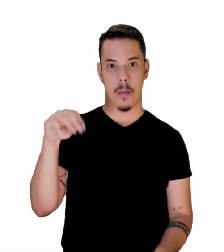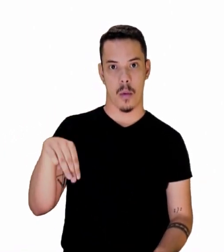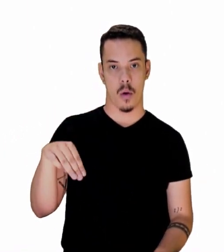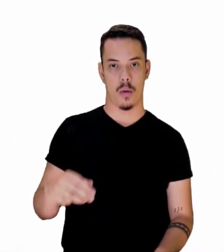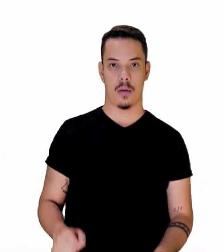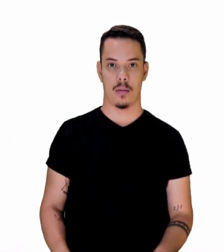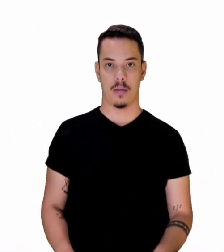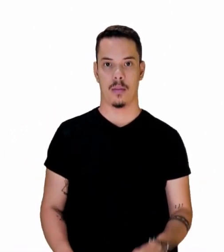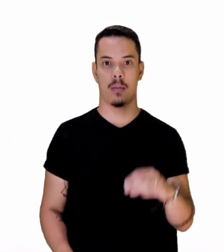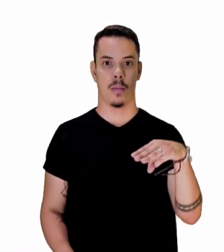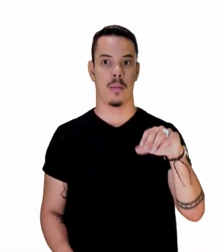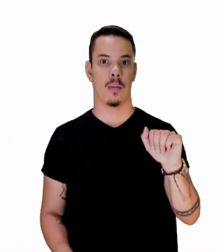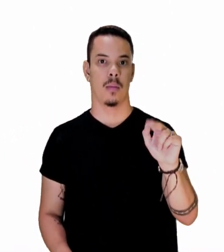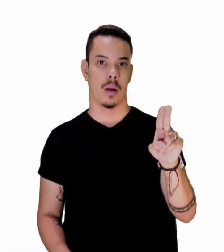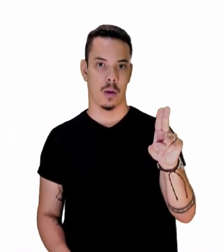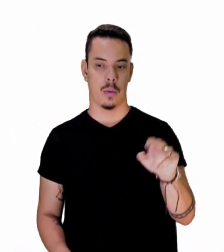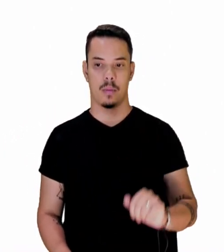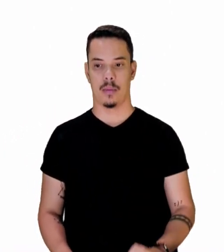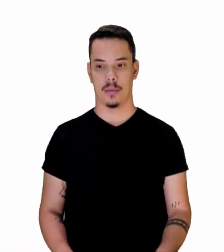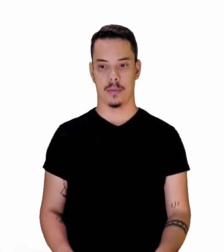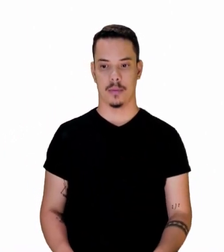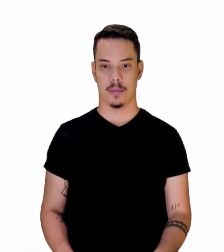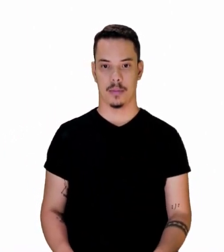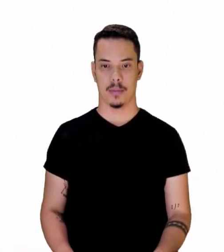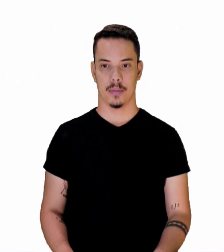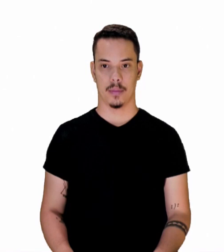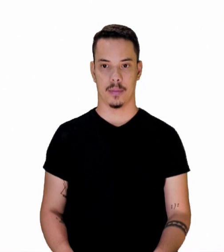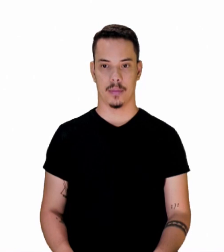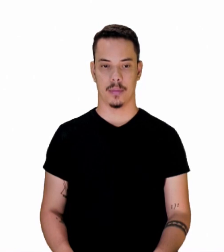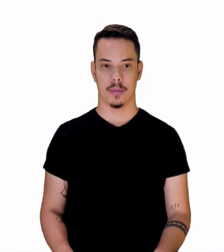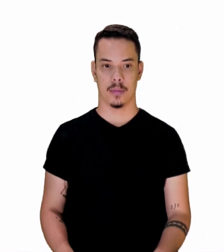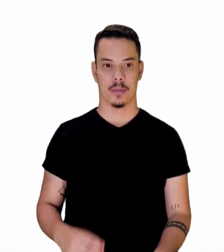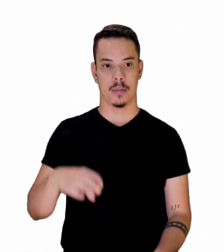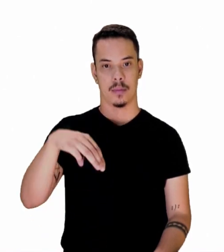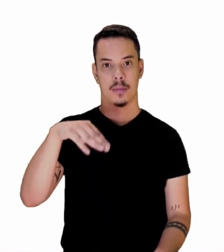trocou por bom é mal com U, beleza? Agora com